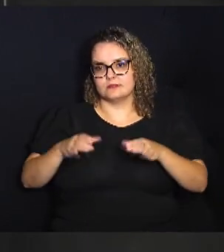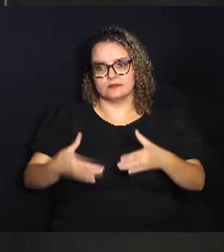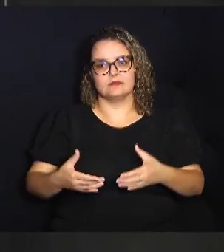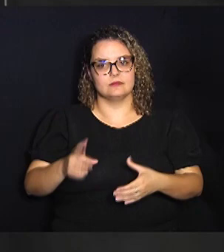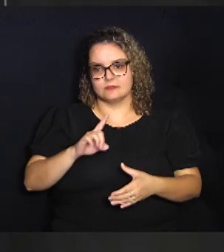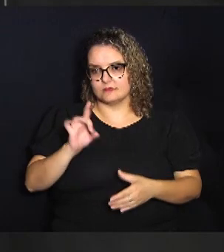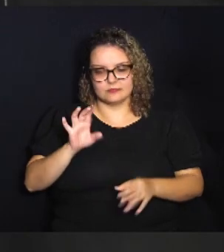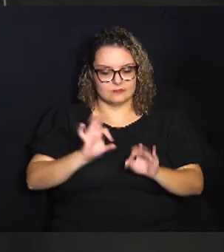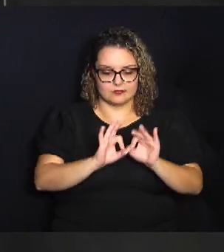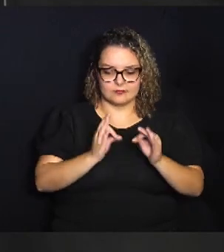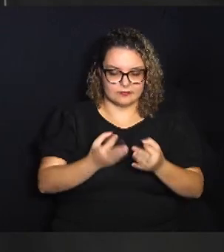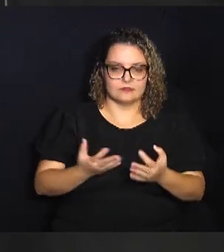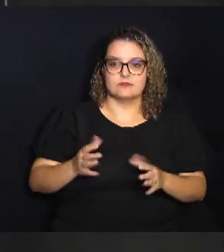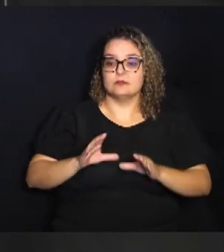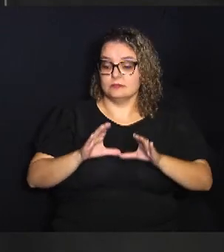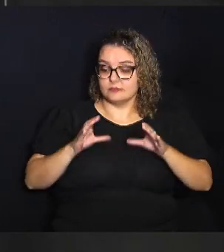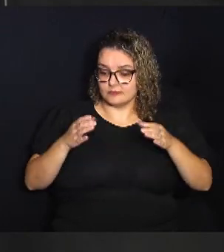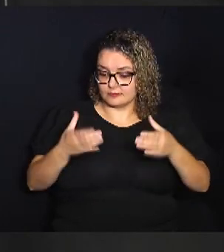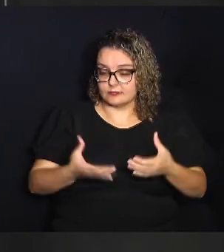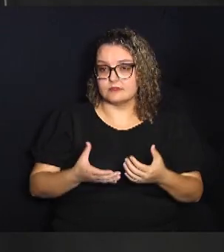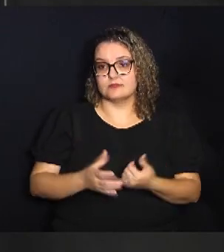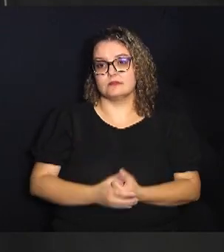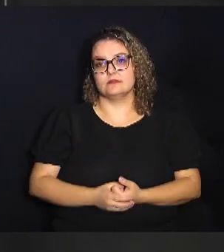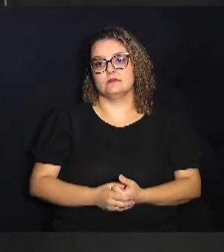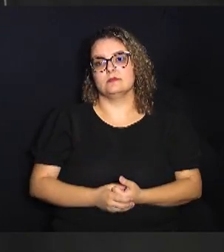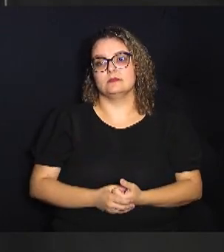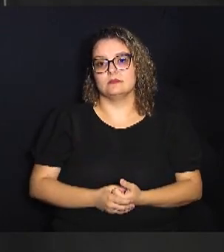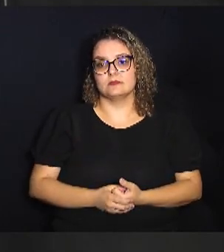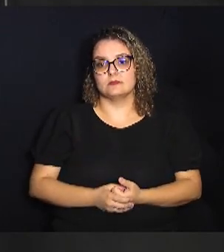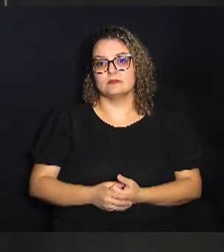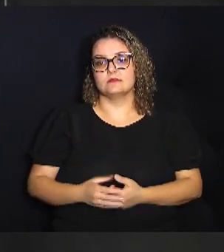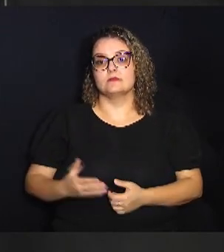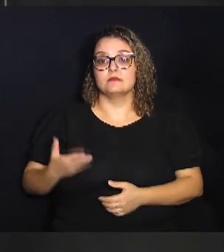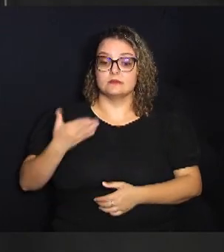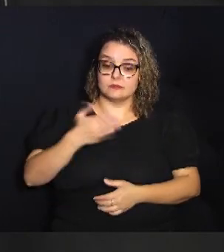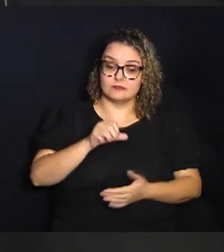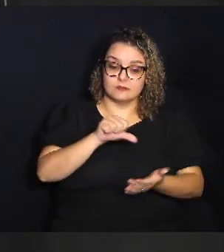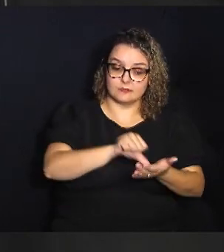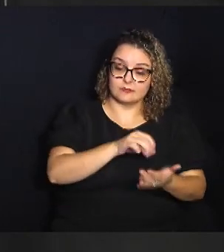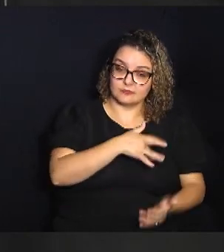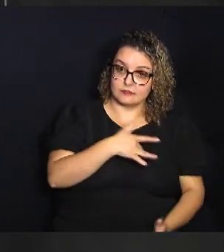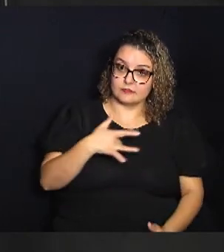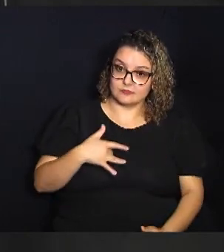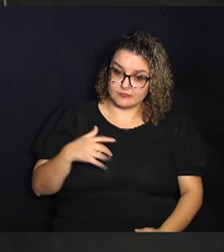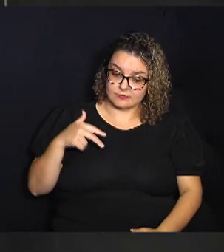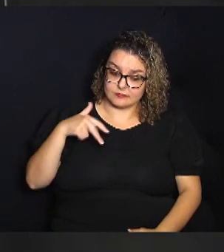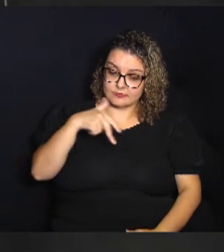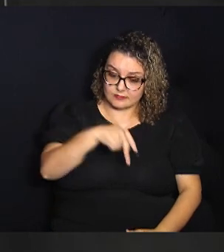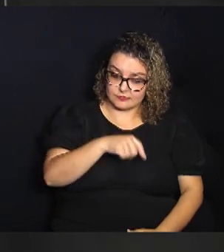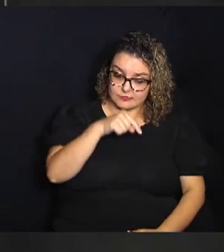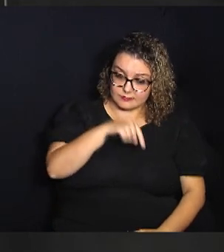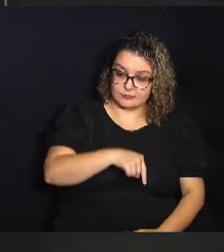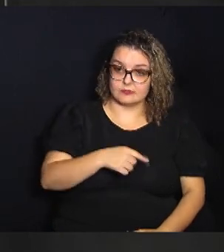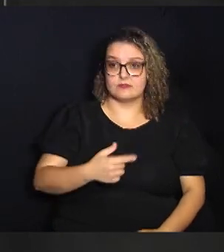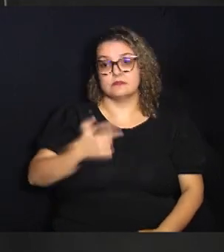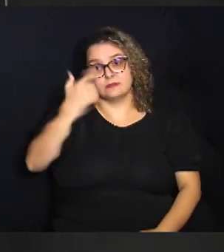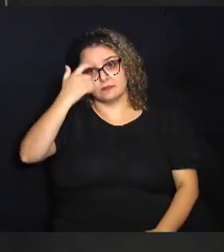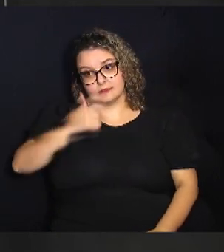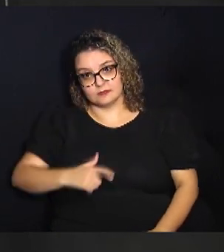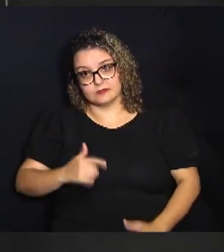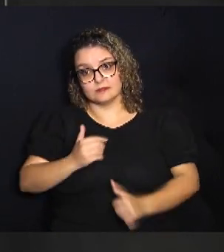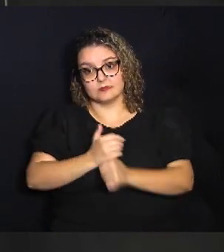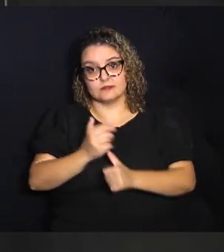só da família, mas da comunidade. Você ir até um posto de saúde e você saber que através de você, você